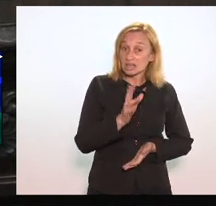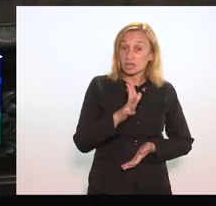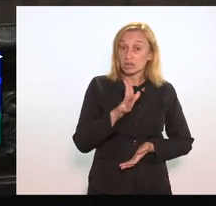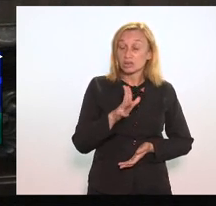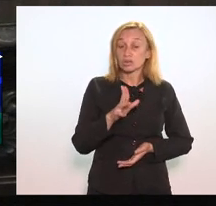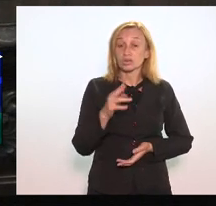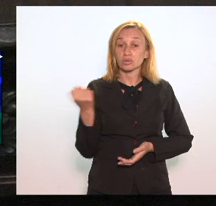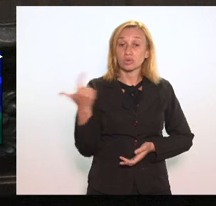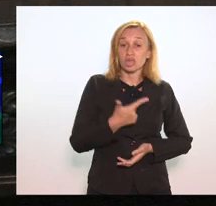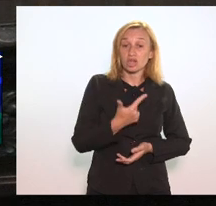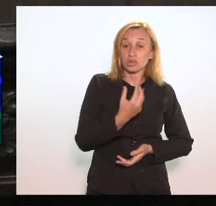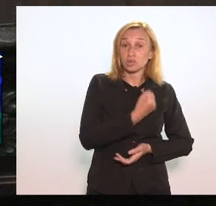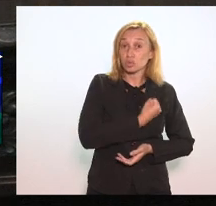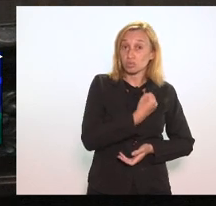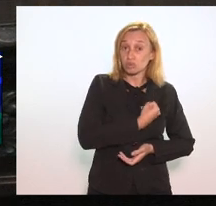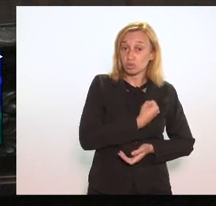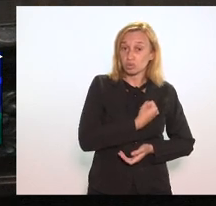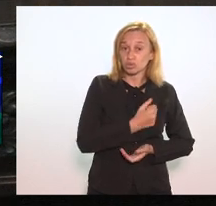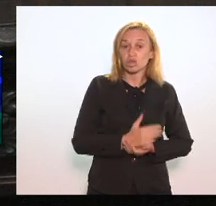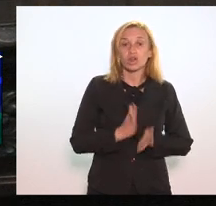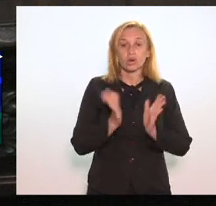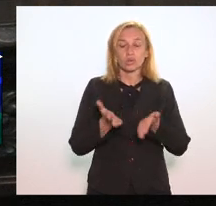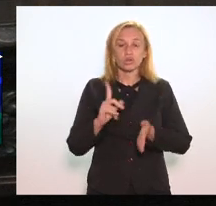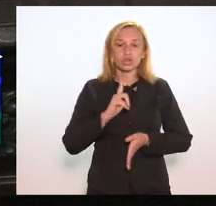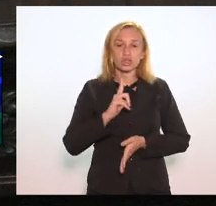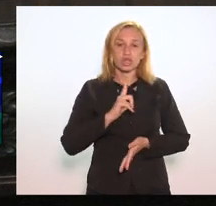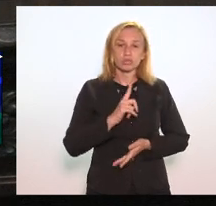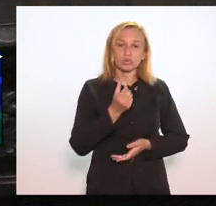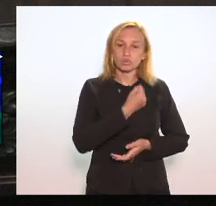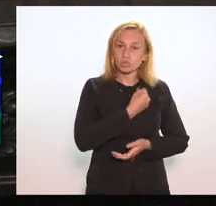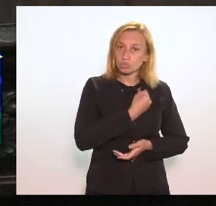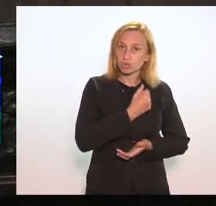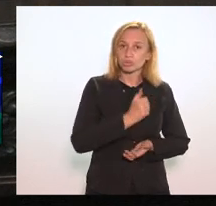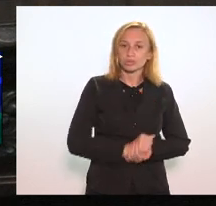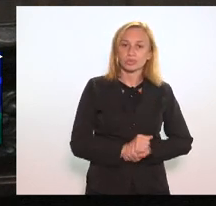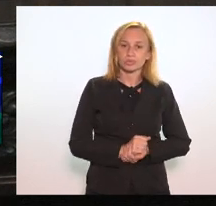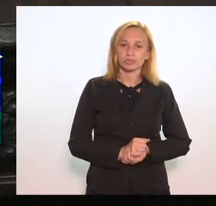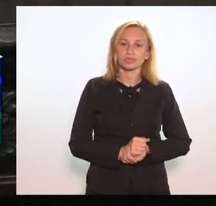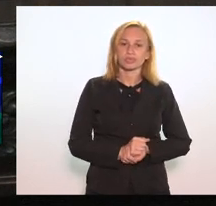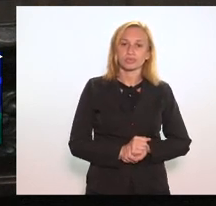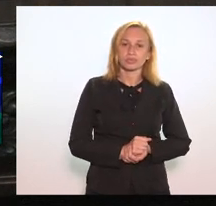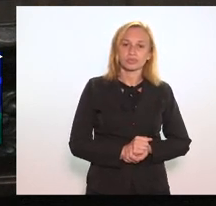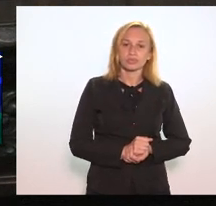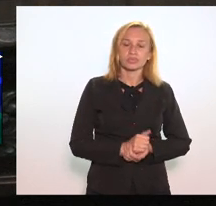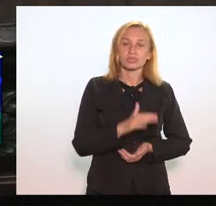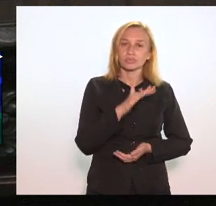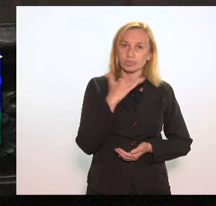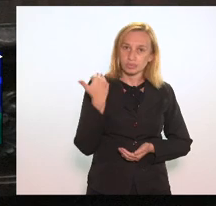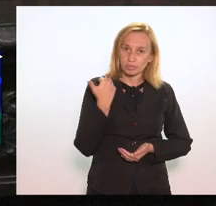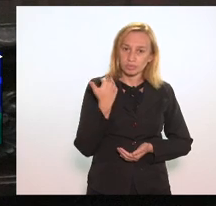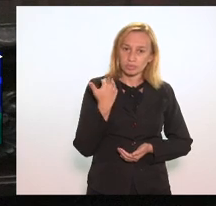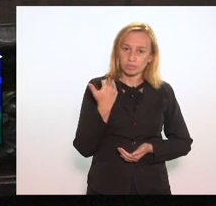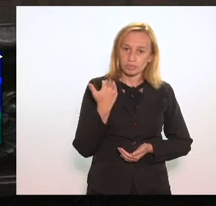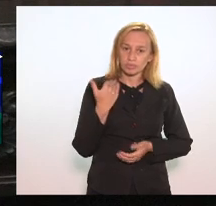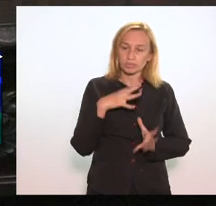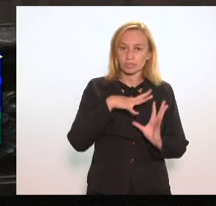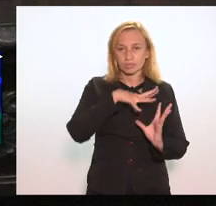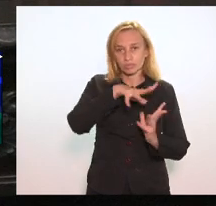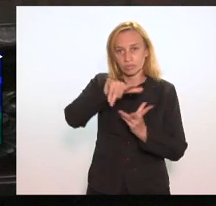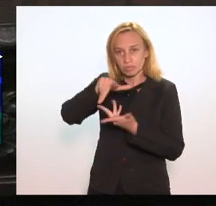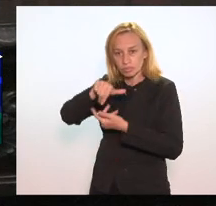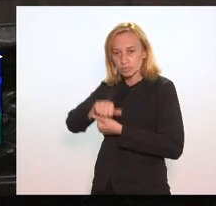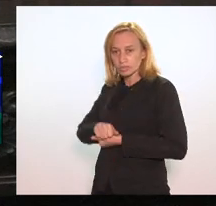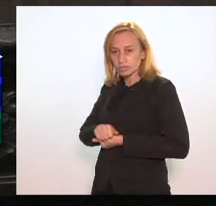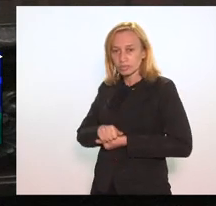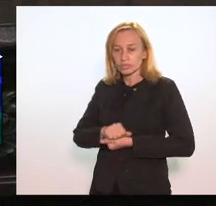que números ah e hoje nós temos no mundo a demora número de morte no mundo